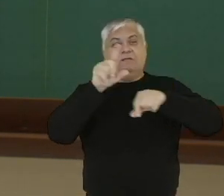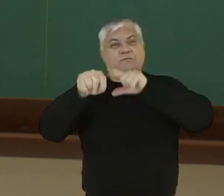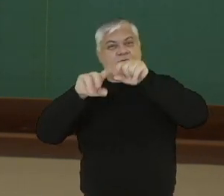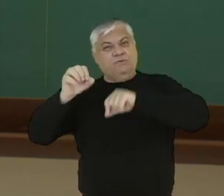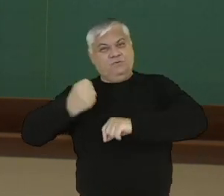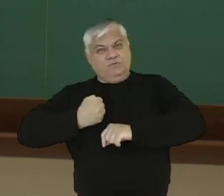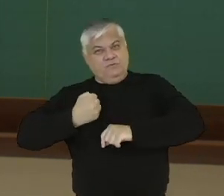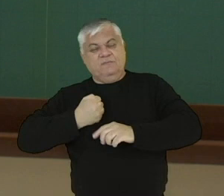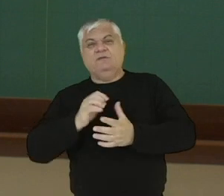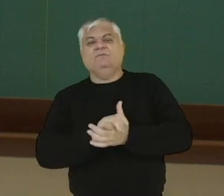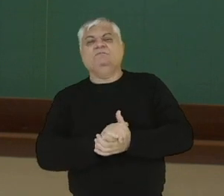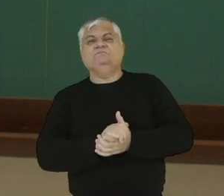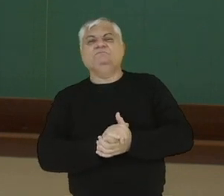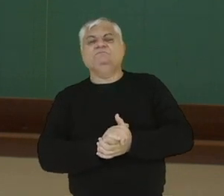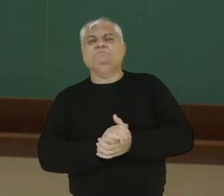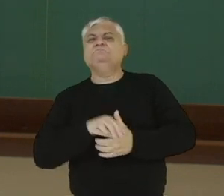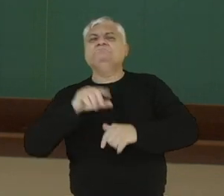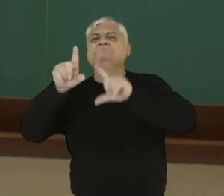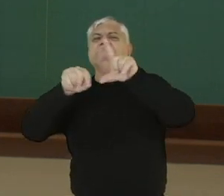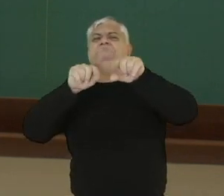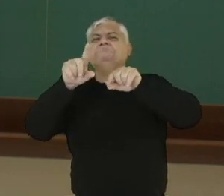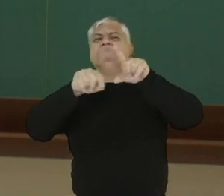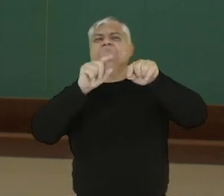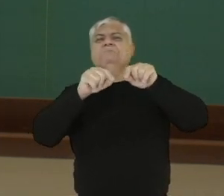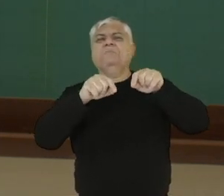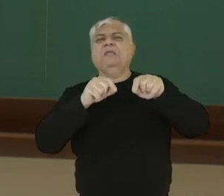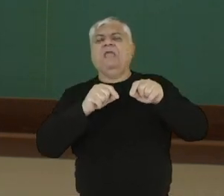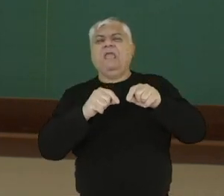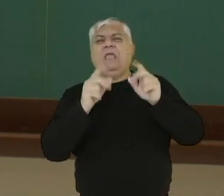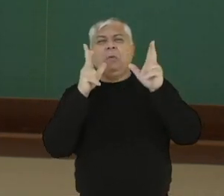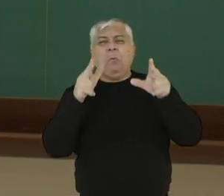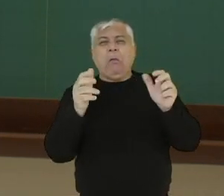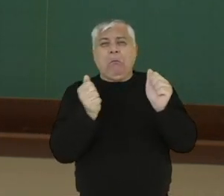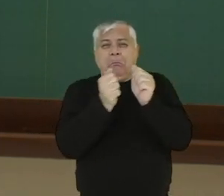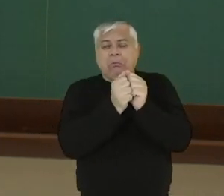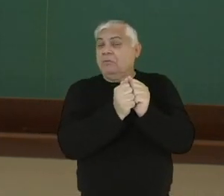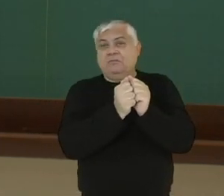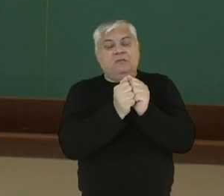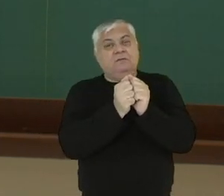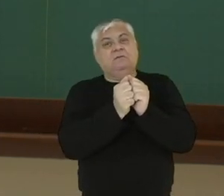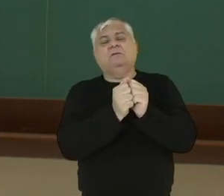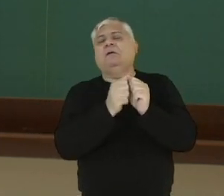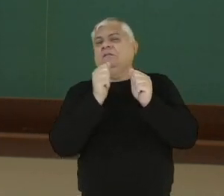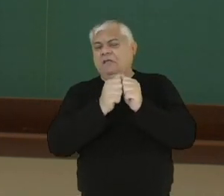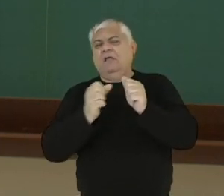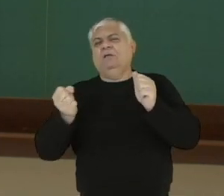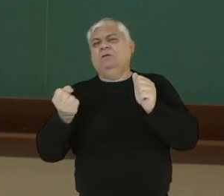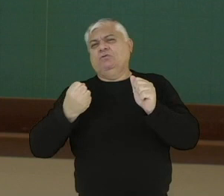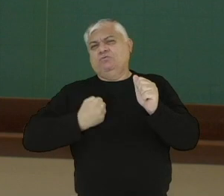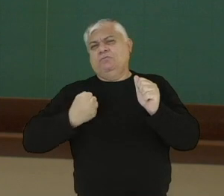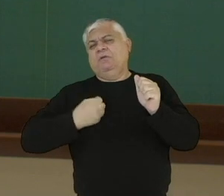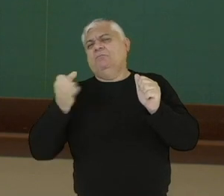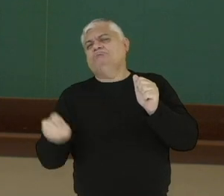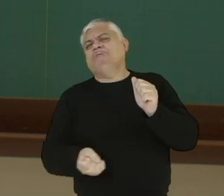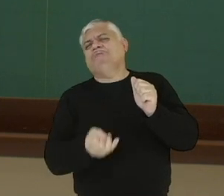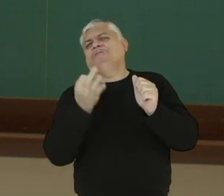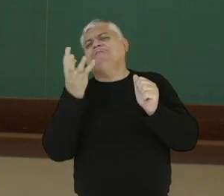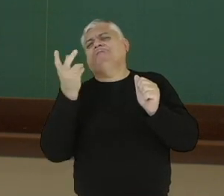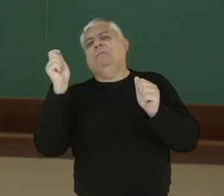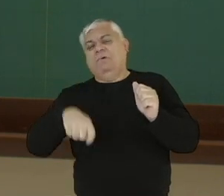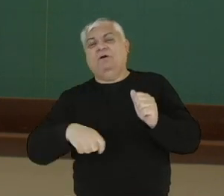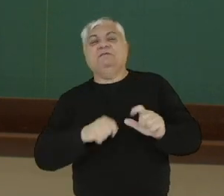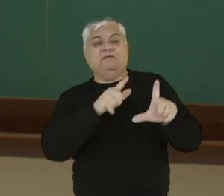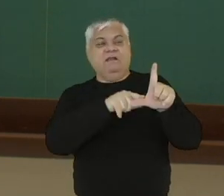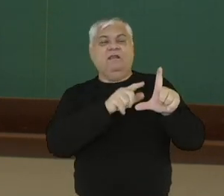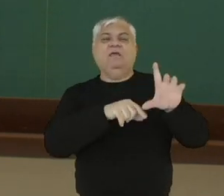disse, nenhuma escolha dessas é independente, é dependente. Eu posso repetir os números, eu posso repetir as letras. Então vamos